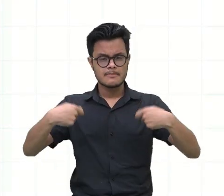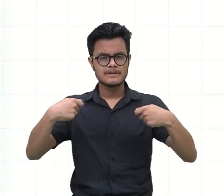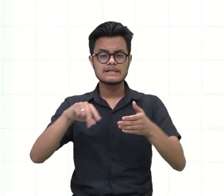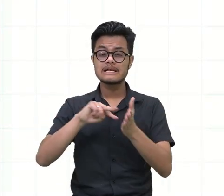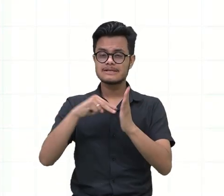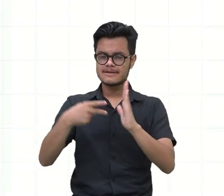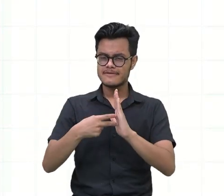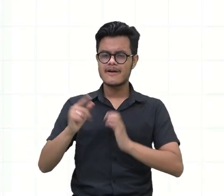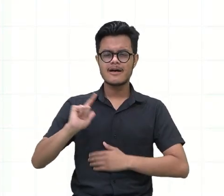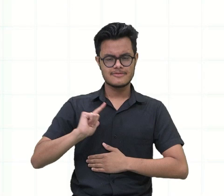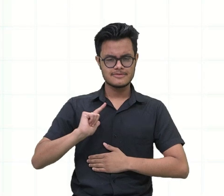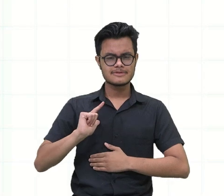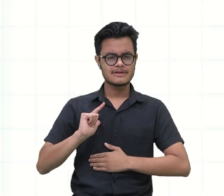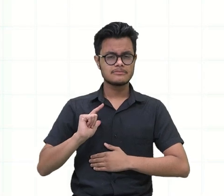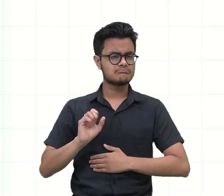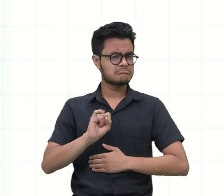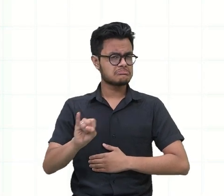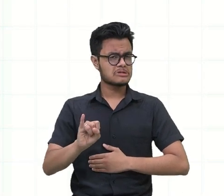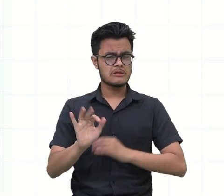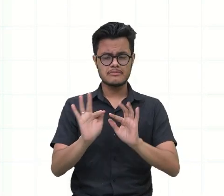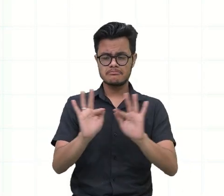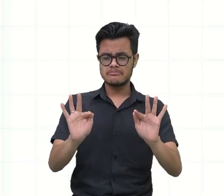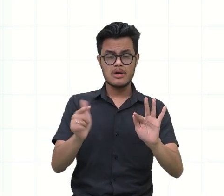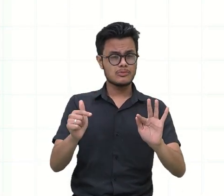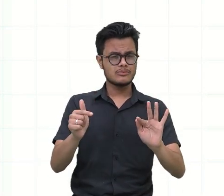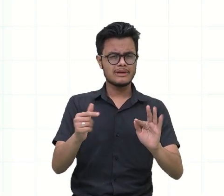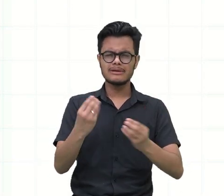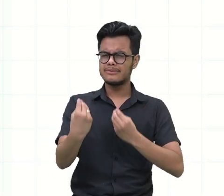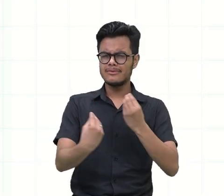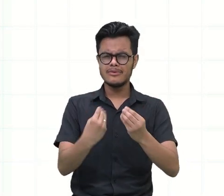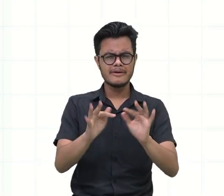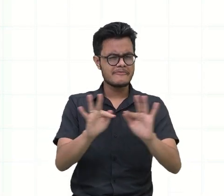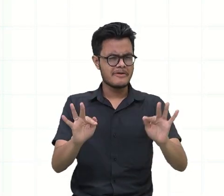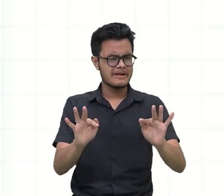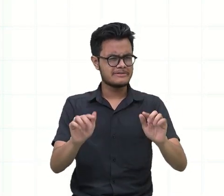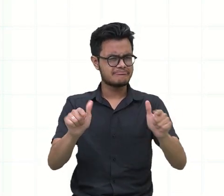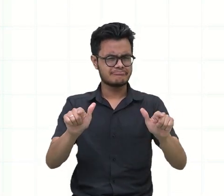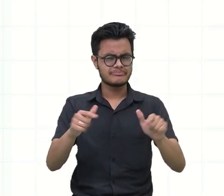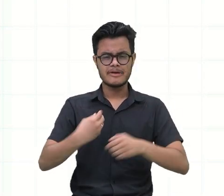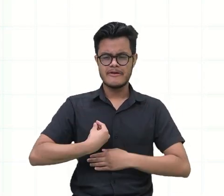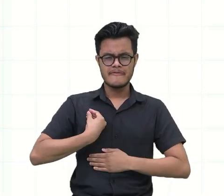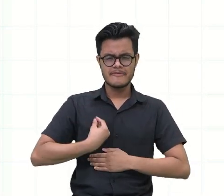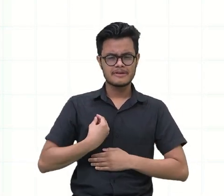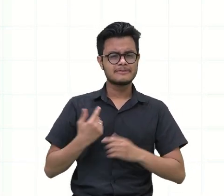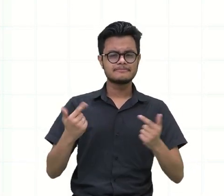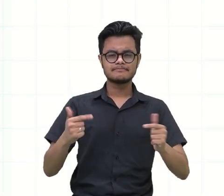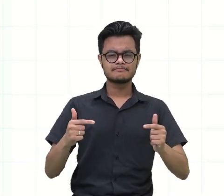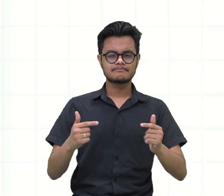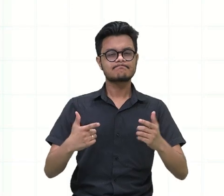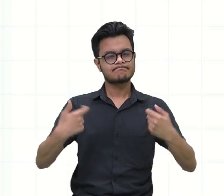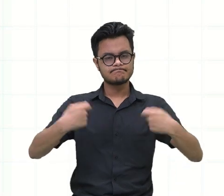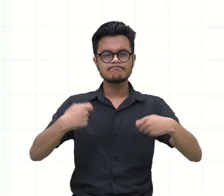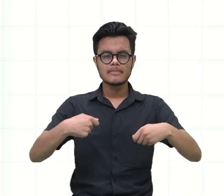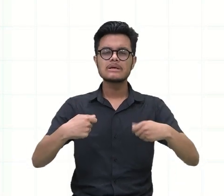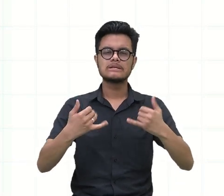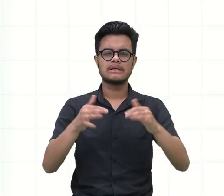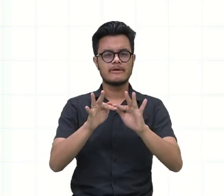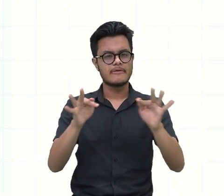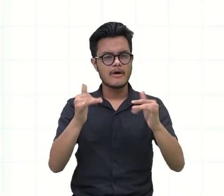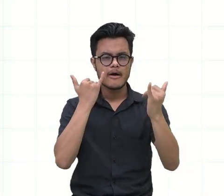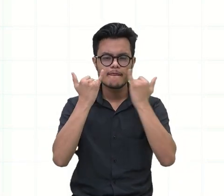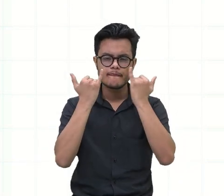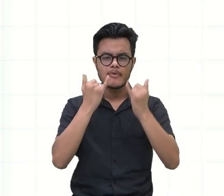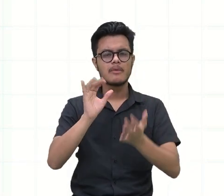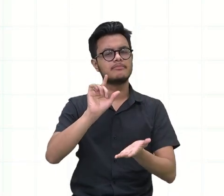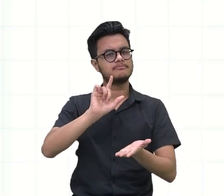sentido, né? Porque se ela não tiver sentido, ela não tem frase. Ou seja, se ela não transmite uma informação,